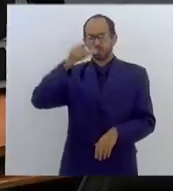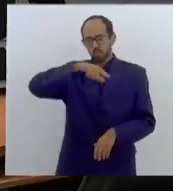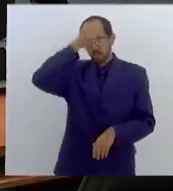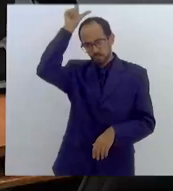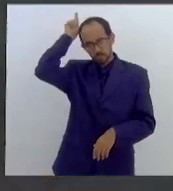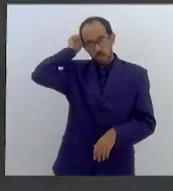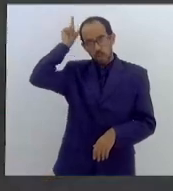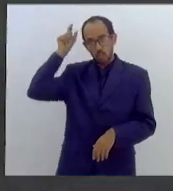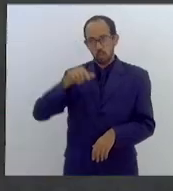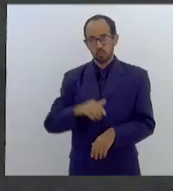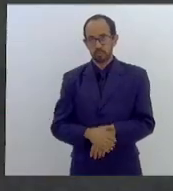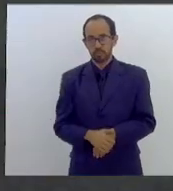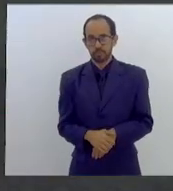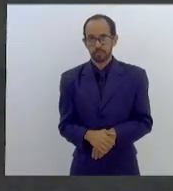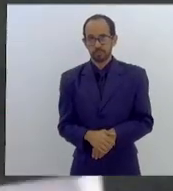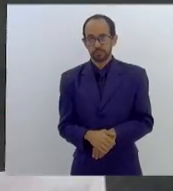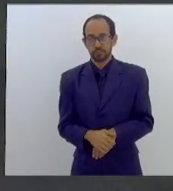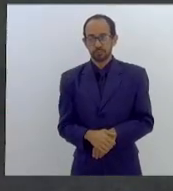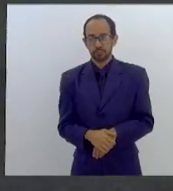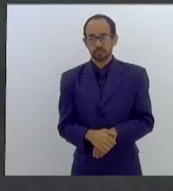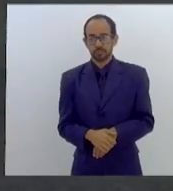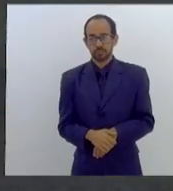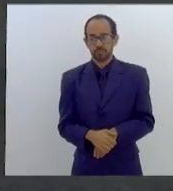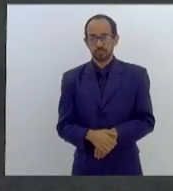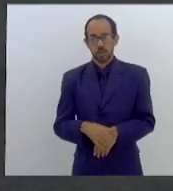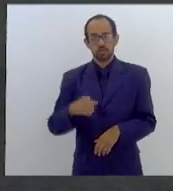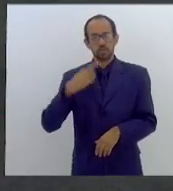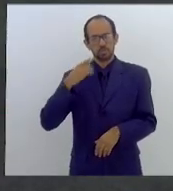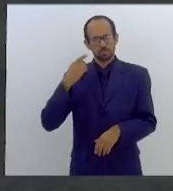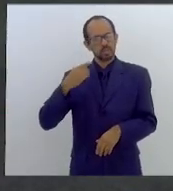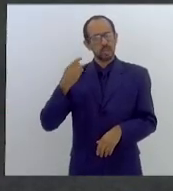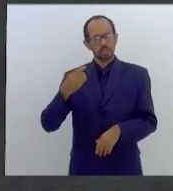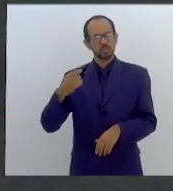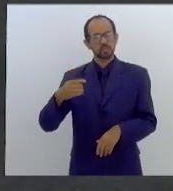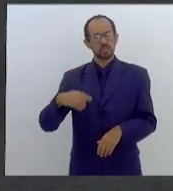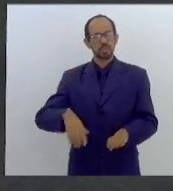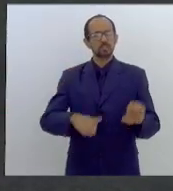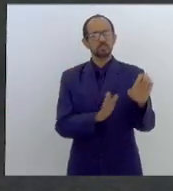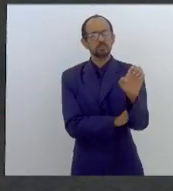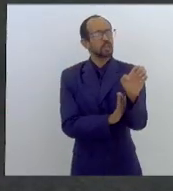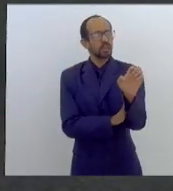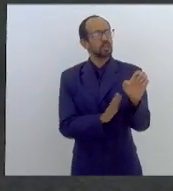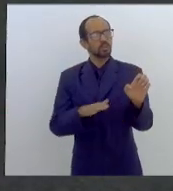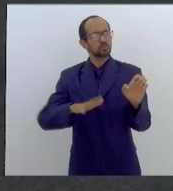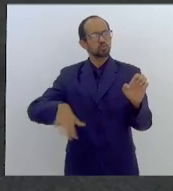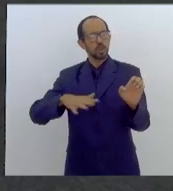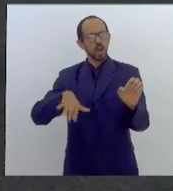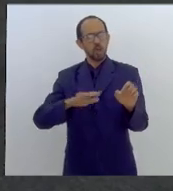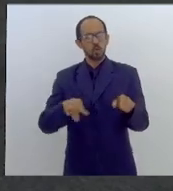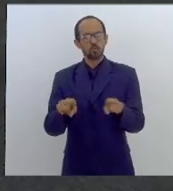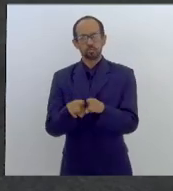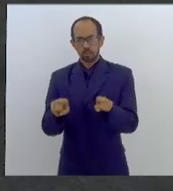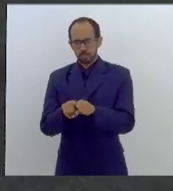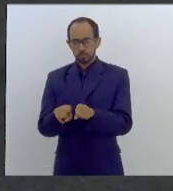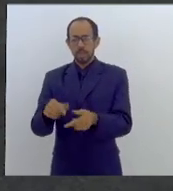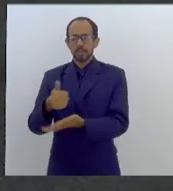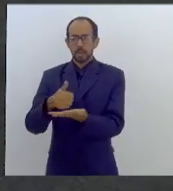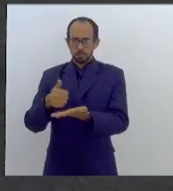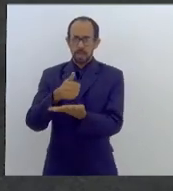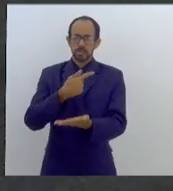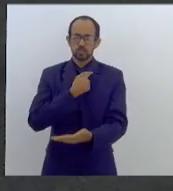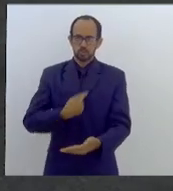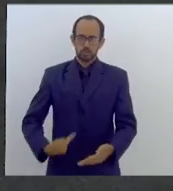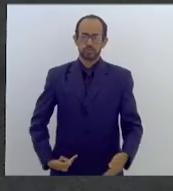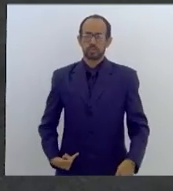Paulo, os deputados da oposição de uma forma geral, os deputados da base do